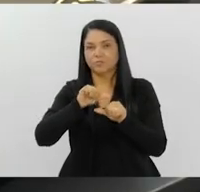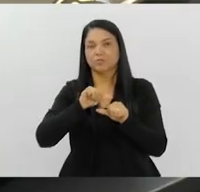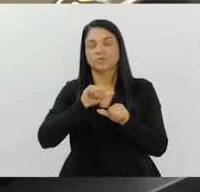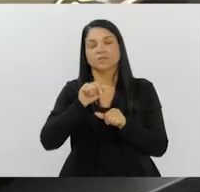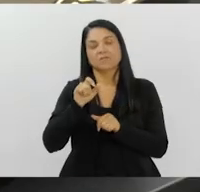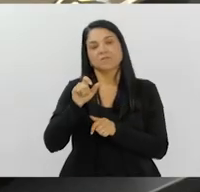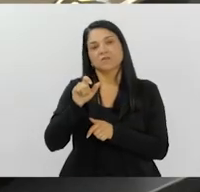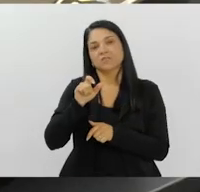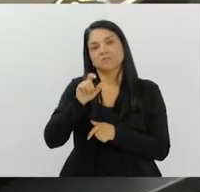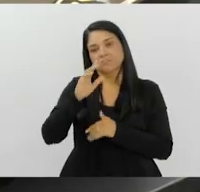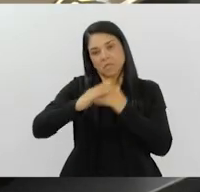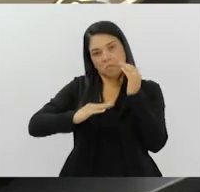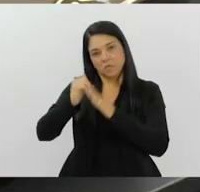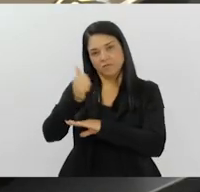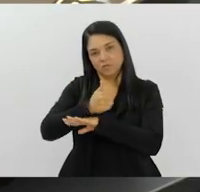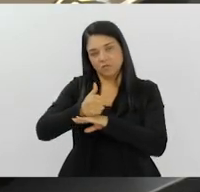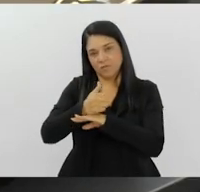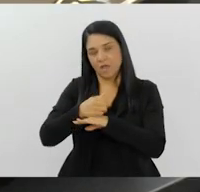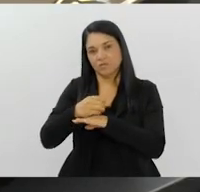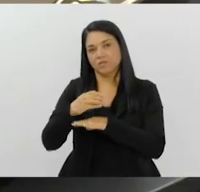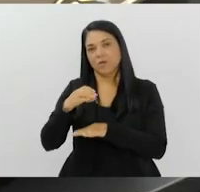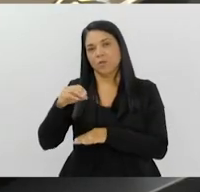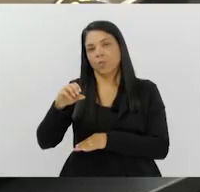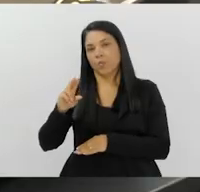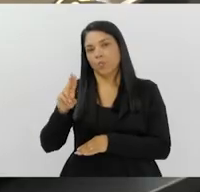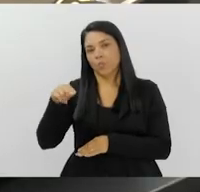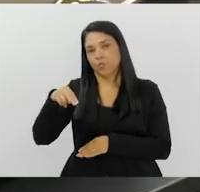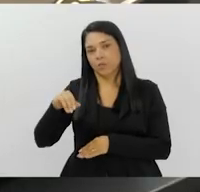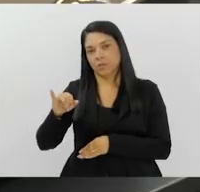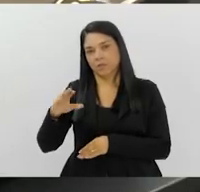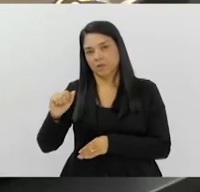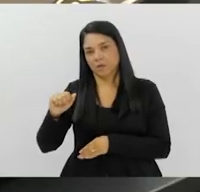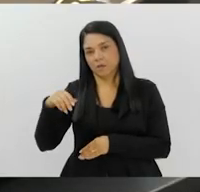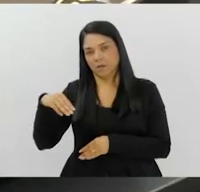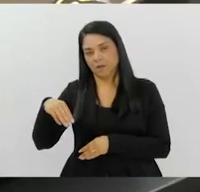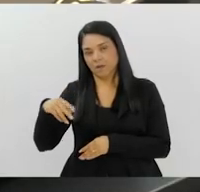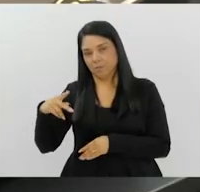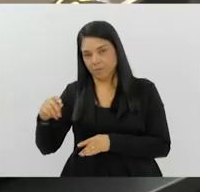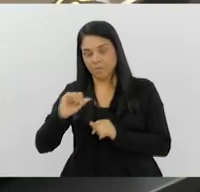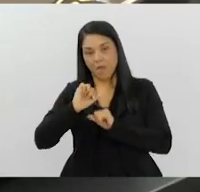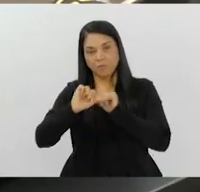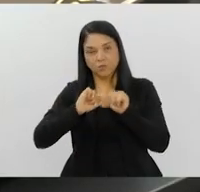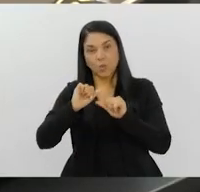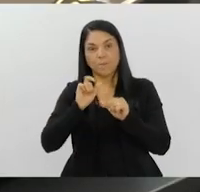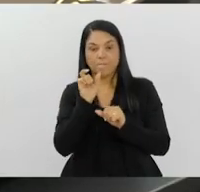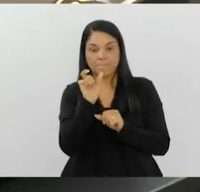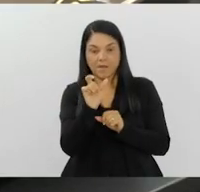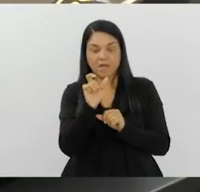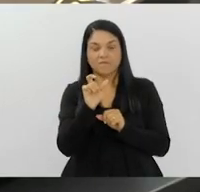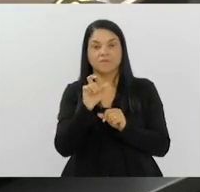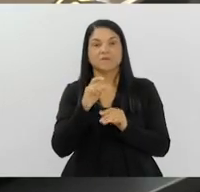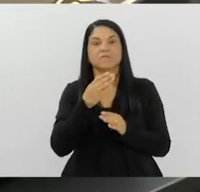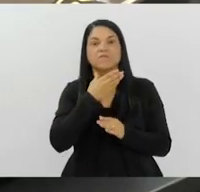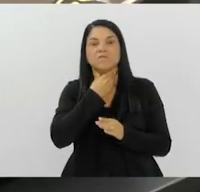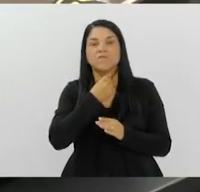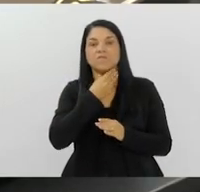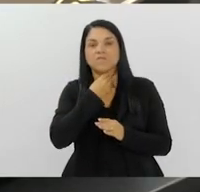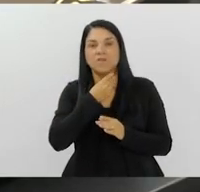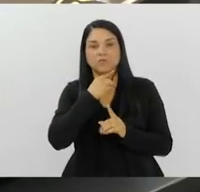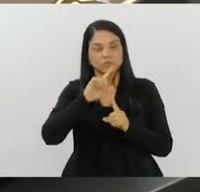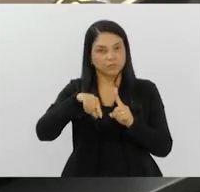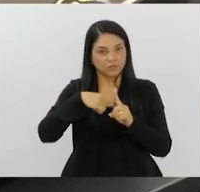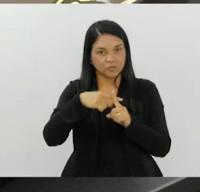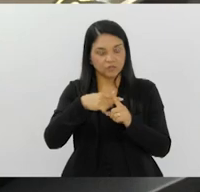Unic Professor Anderson então a gente mudou para falso positivo o texto né